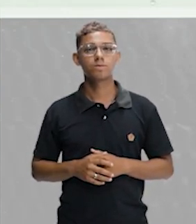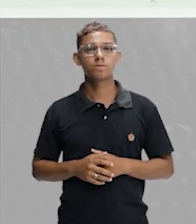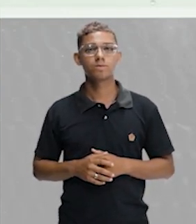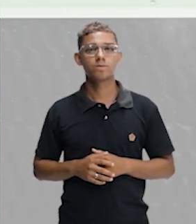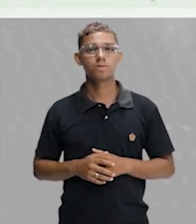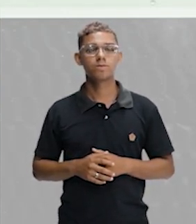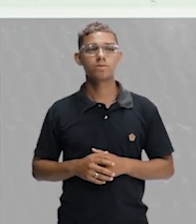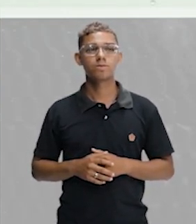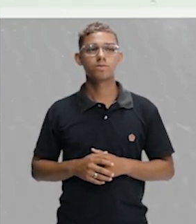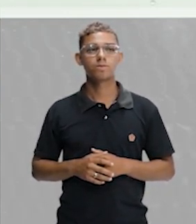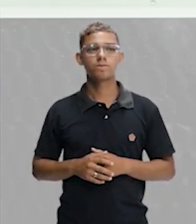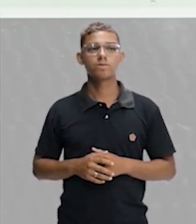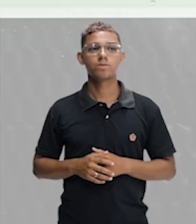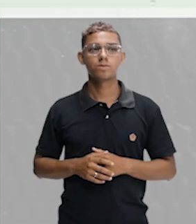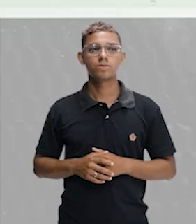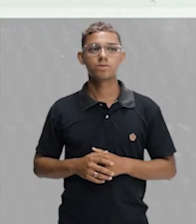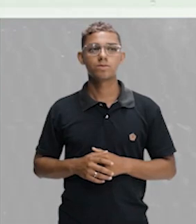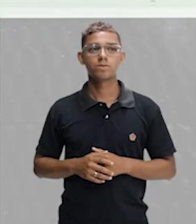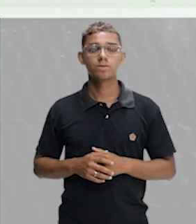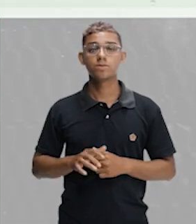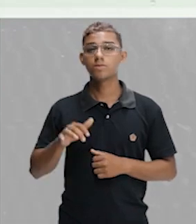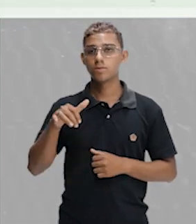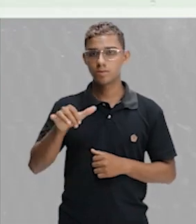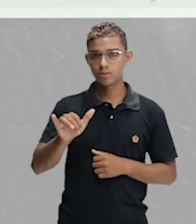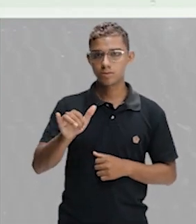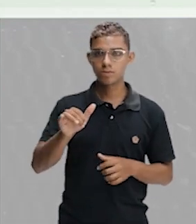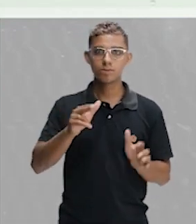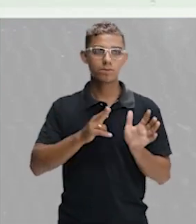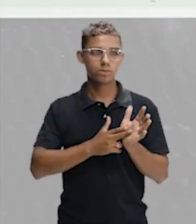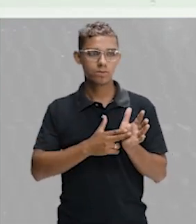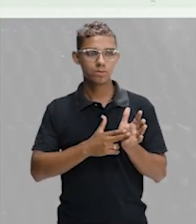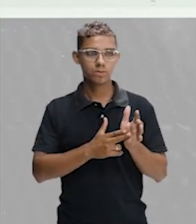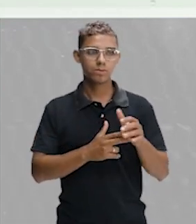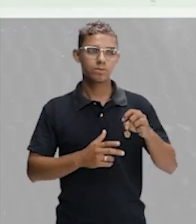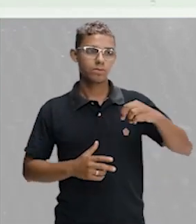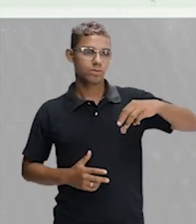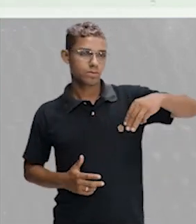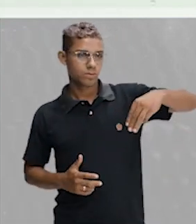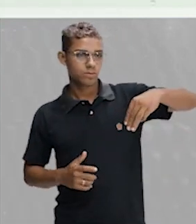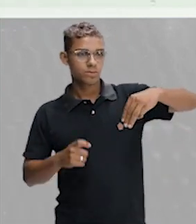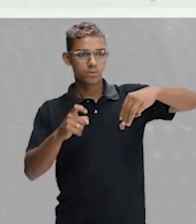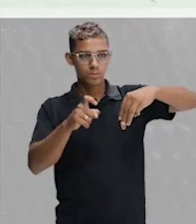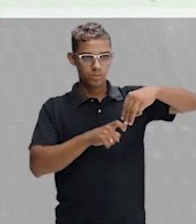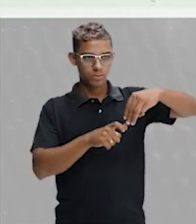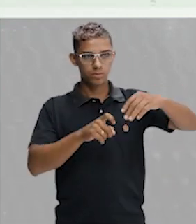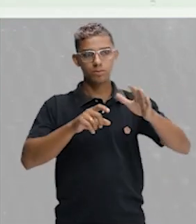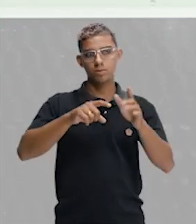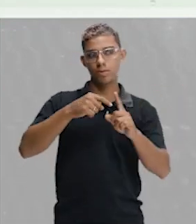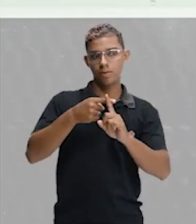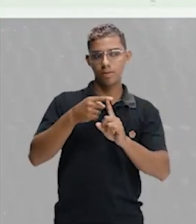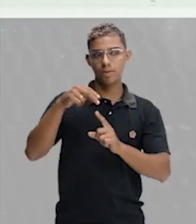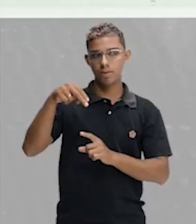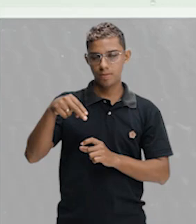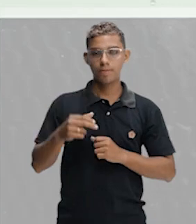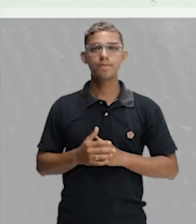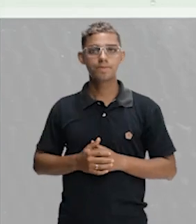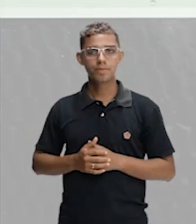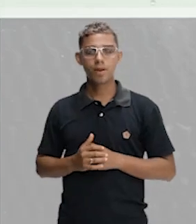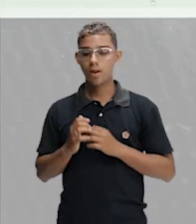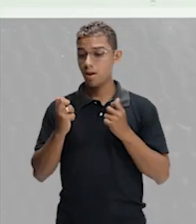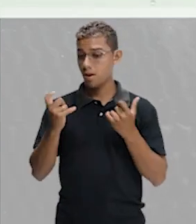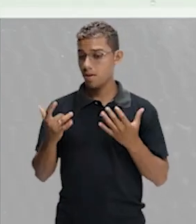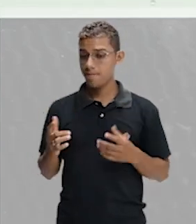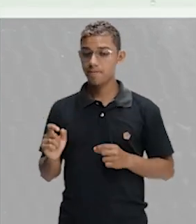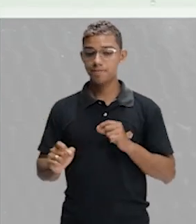mais em tá então isso aqui é chamada equação reduzida da